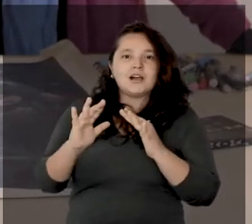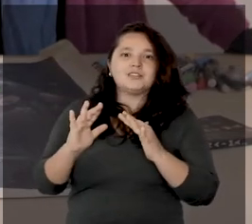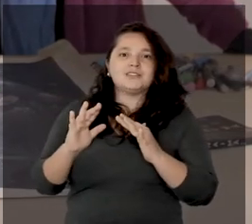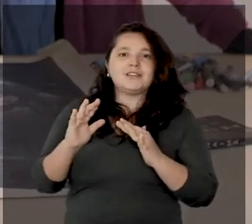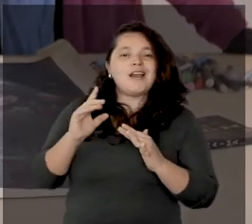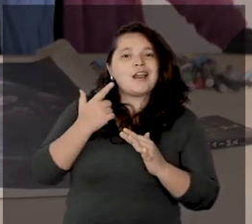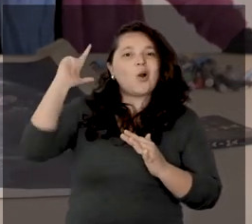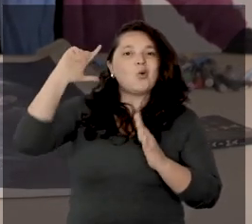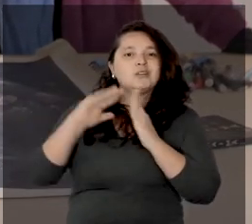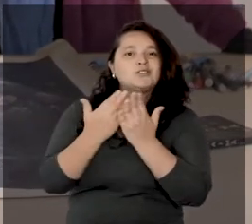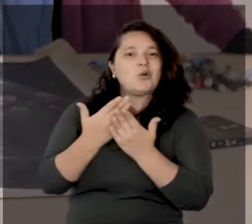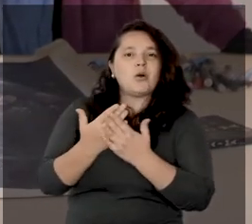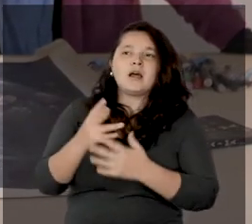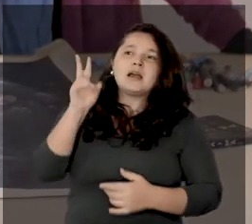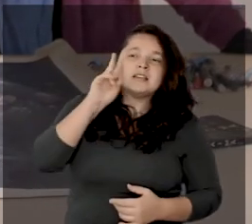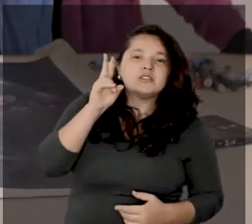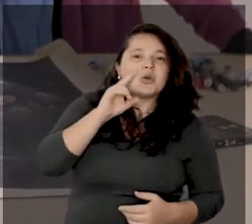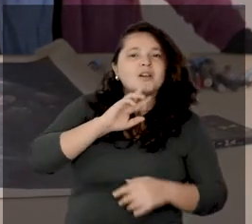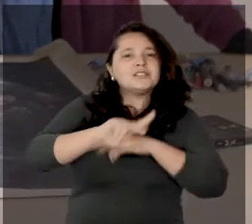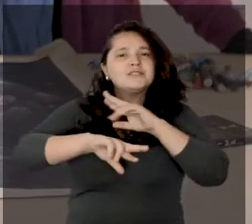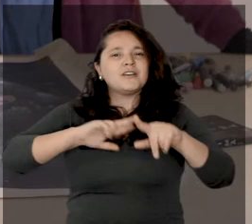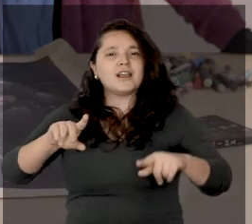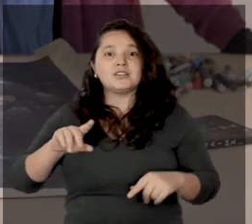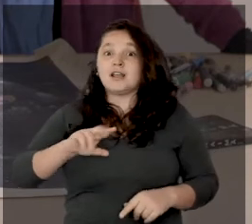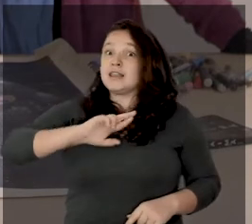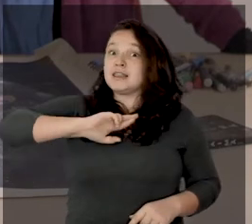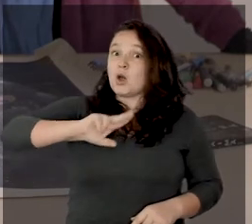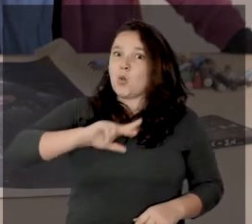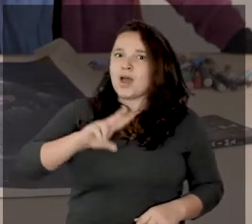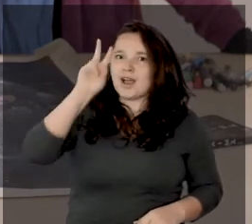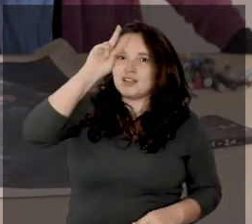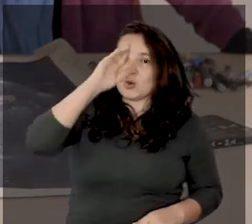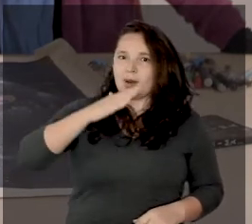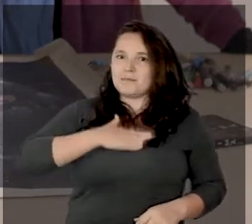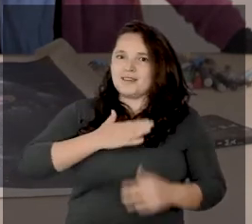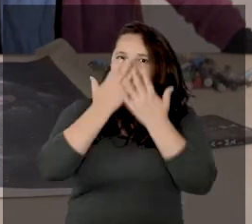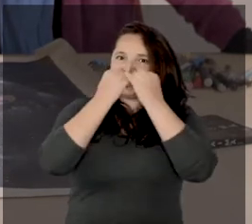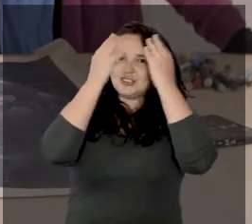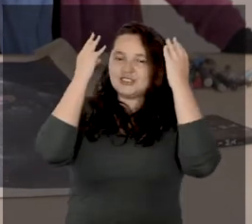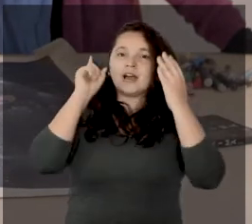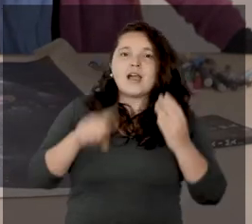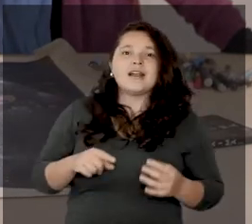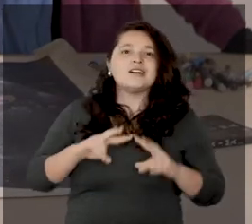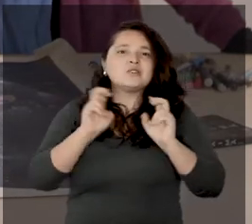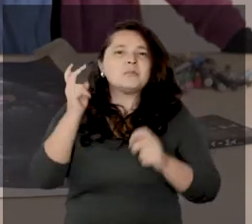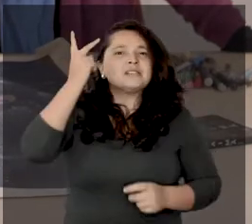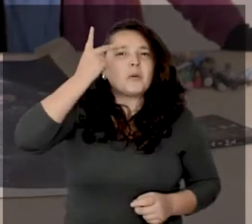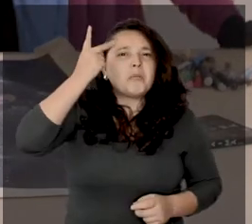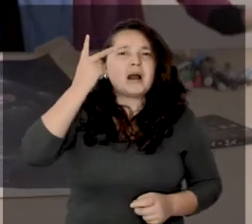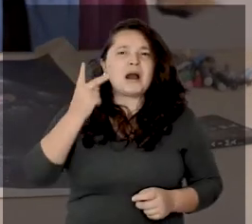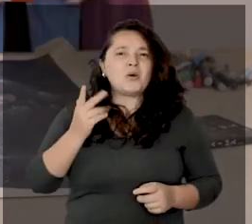histórias de São Paulo. Eu acho que a gente está aqui no prédio Copan, eu tenho certeza que eu vi a foto desse prédio nos livros, né? Eu tenho essa